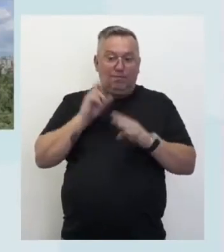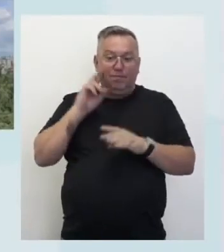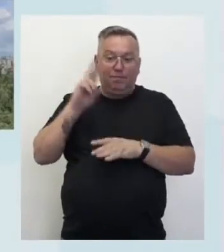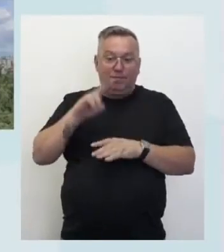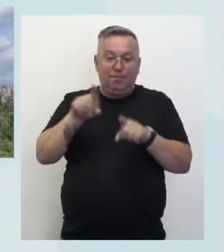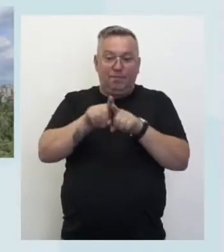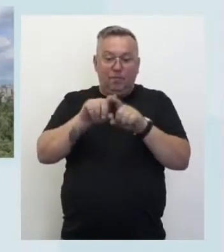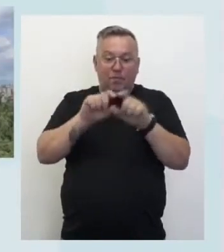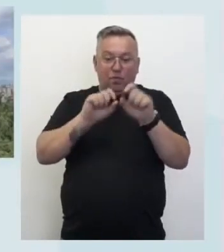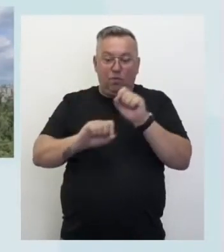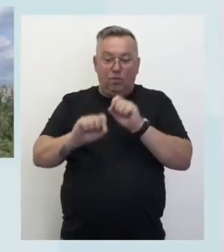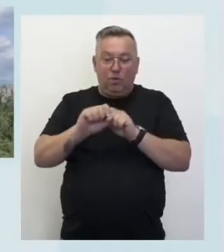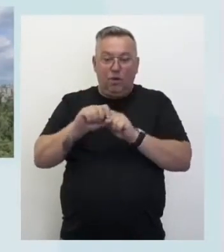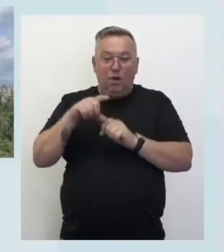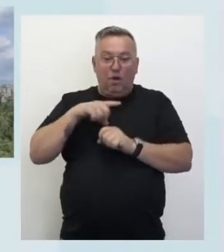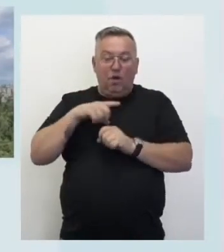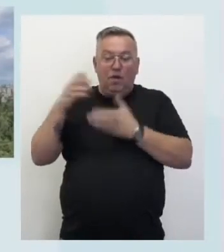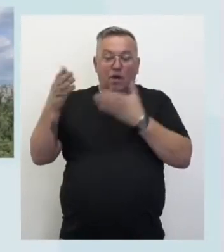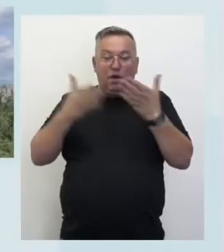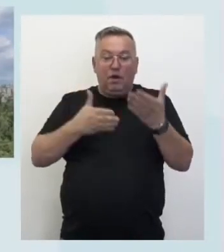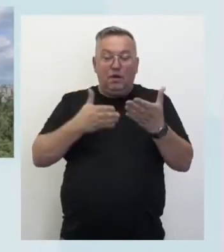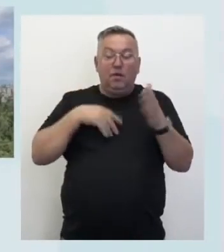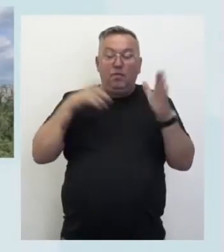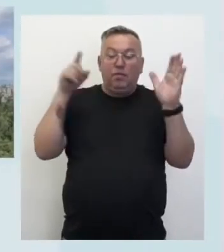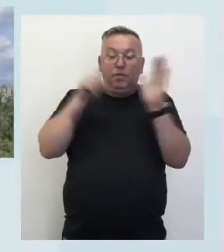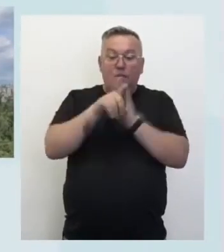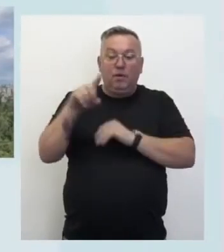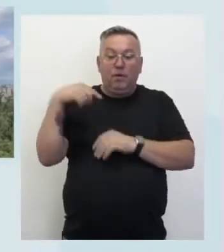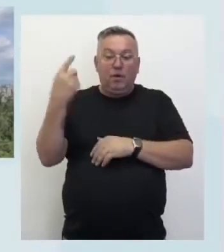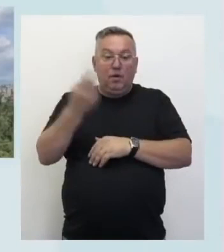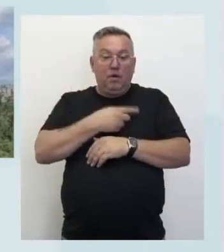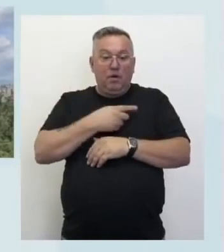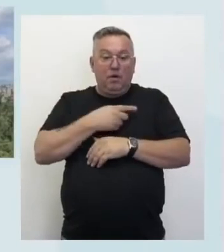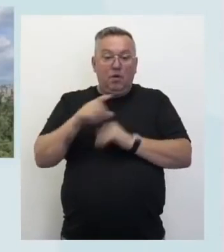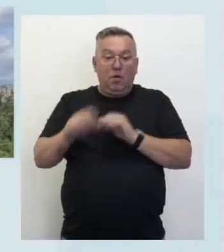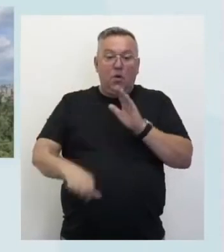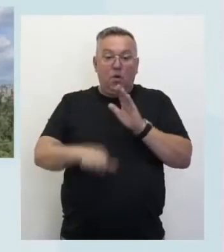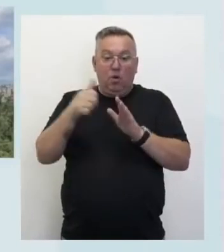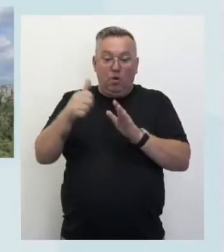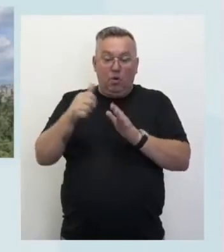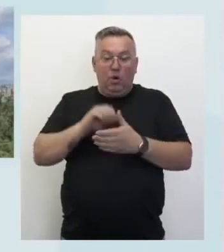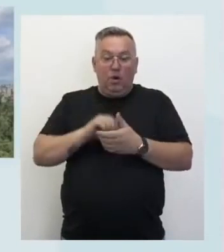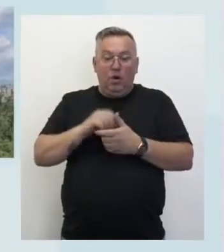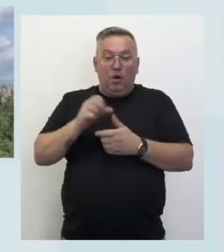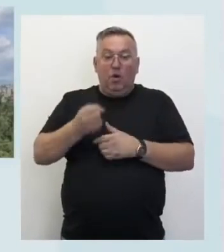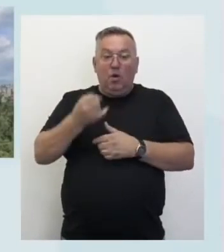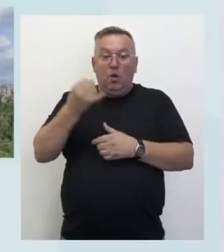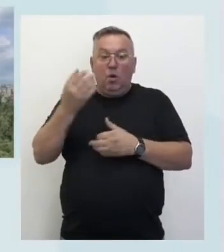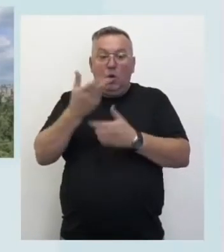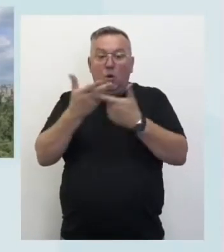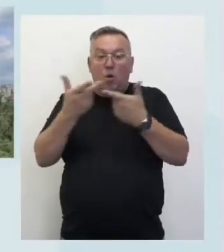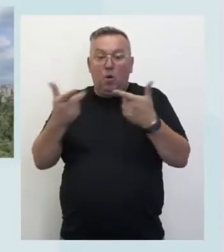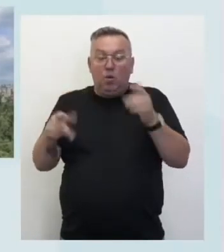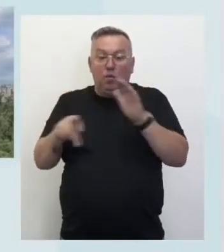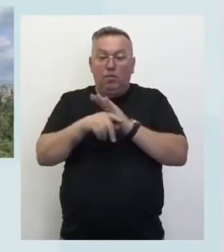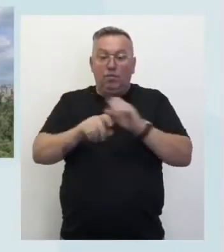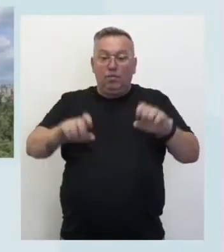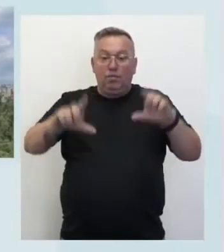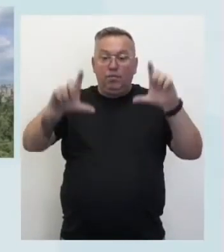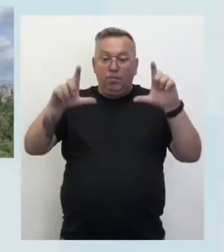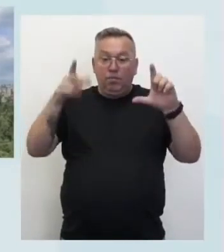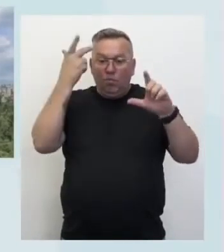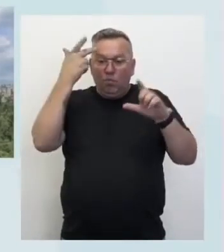próximo slide, ele já vai trazer os questionamentos para nós. O primeiro: quais elementos da paisagem